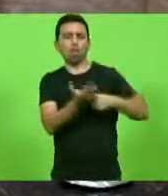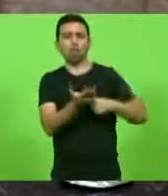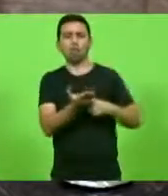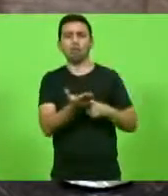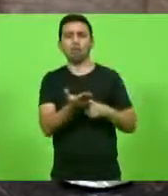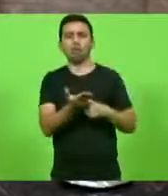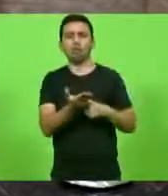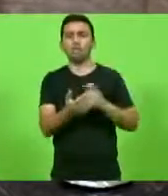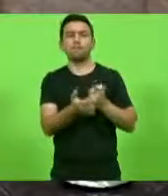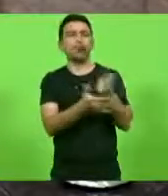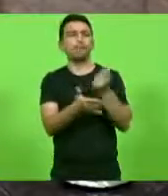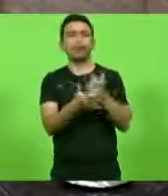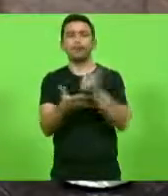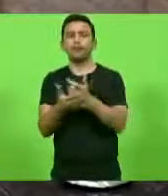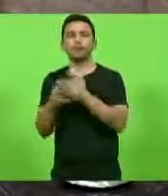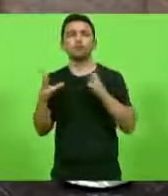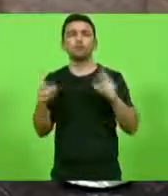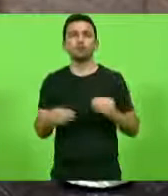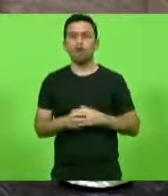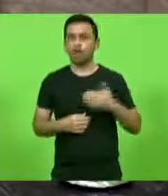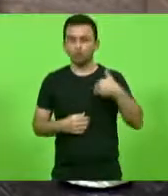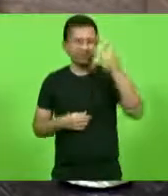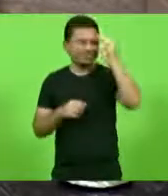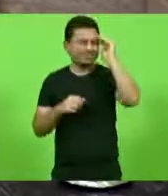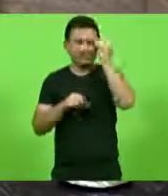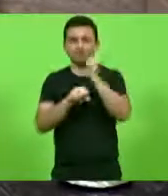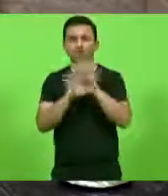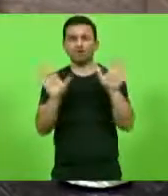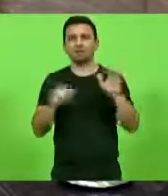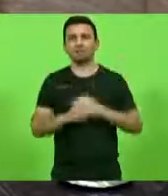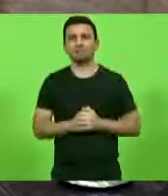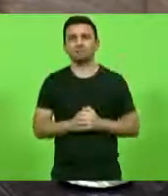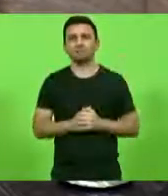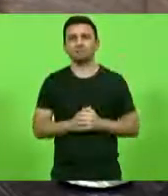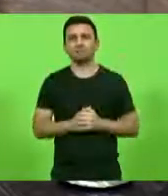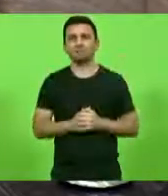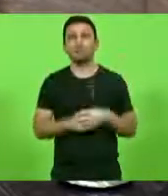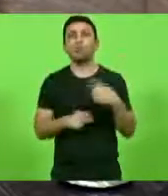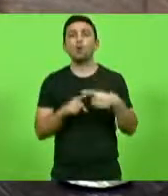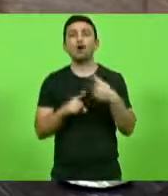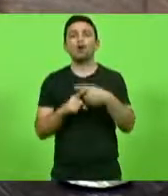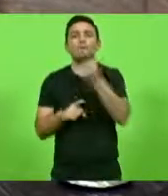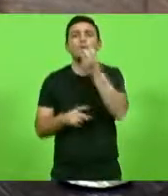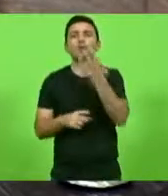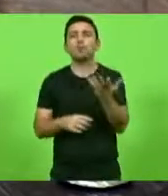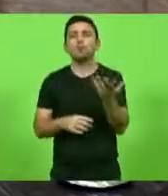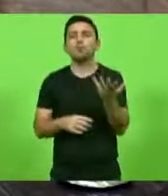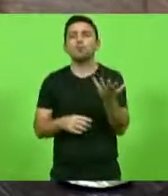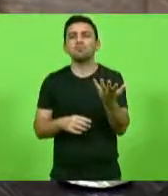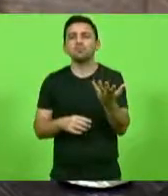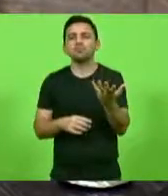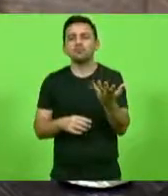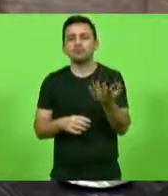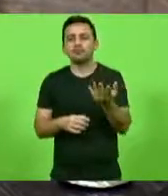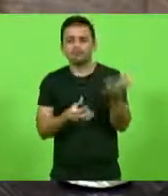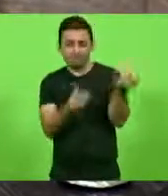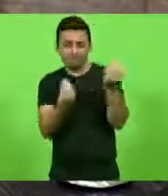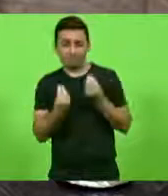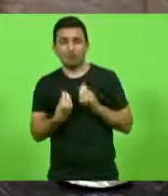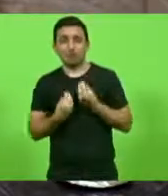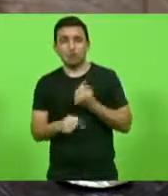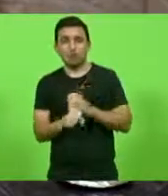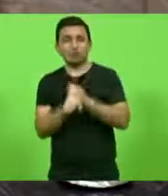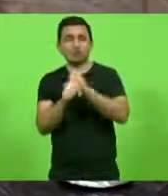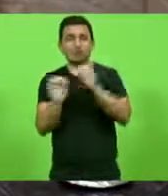para pagar a conta? Eu não entendo isso. Qual é a vantagem para os catarinenses? A gente não recebe obra, a gente não